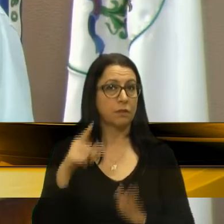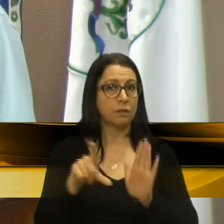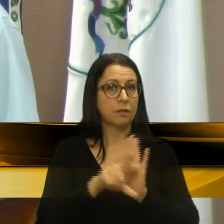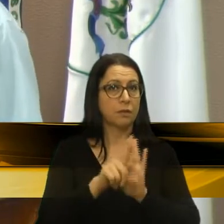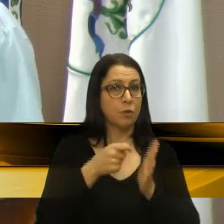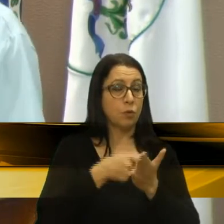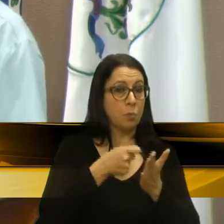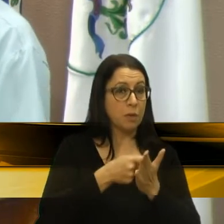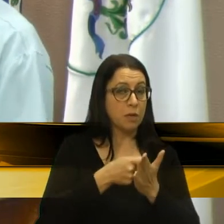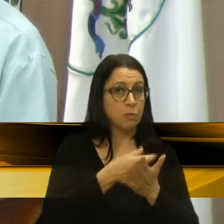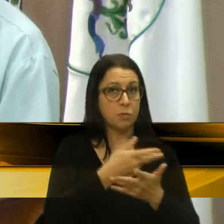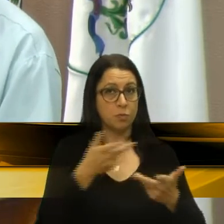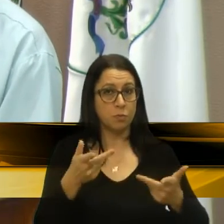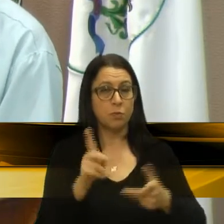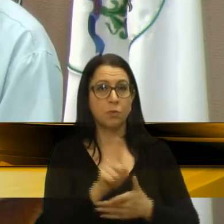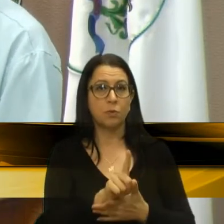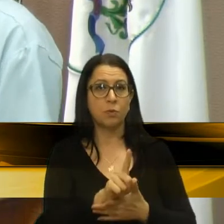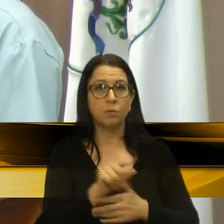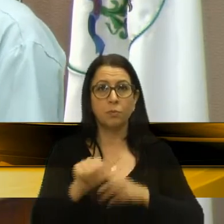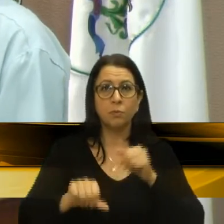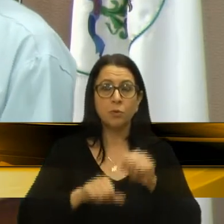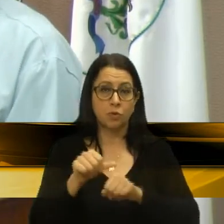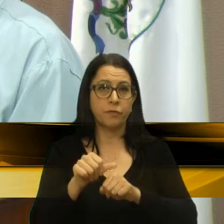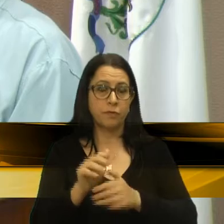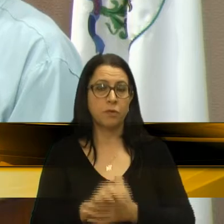cobramos tantos para que se modifique